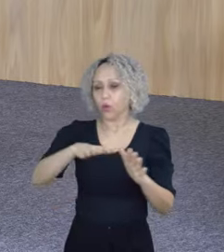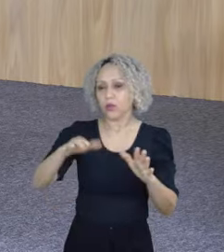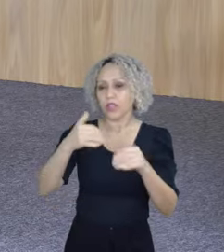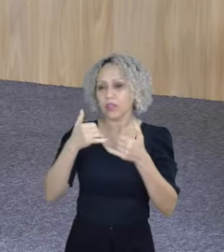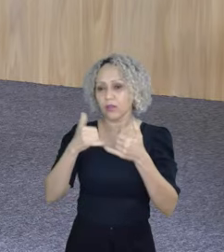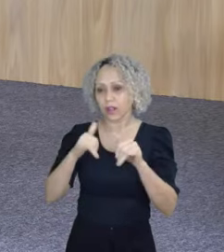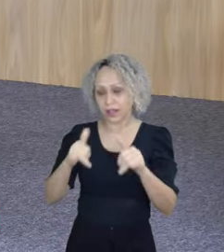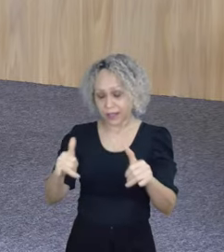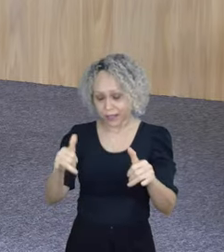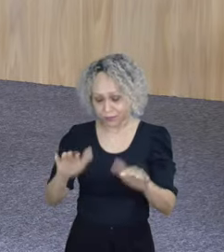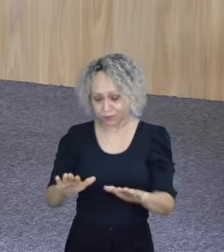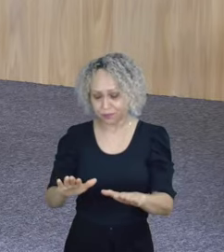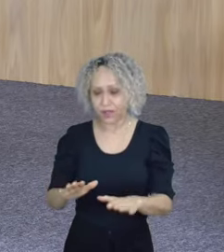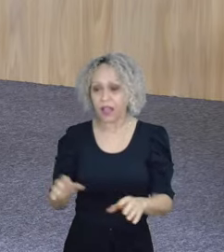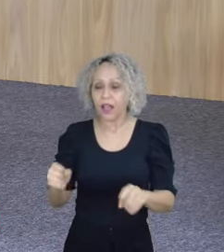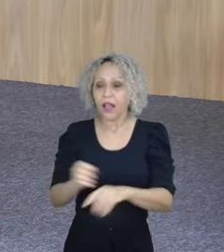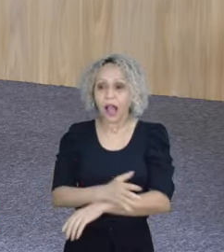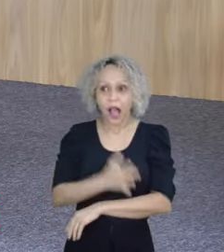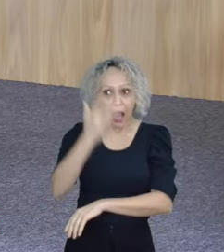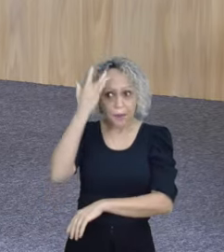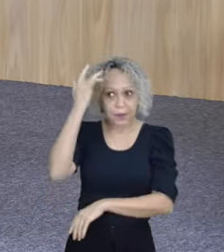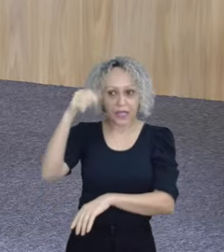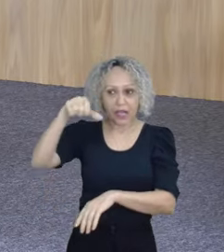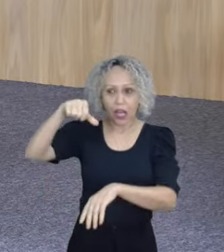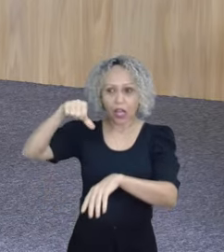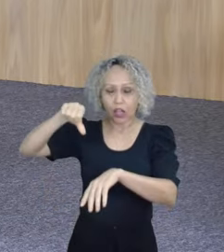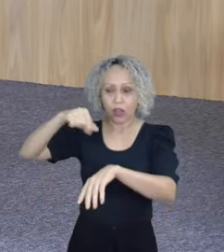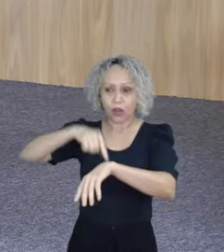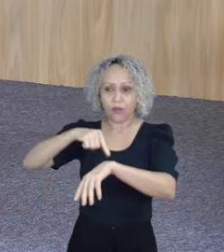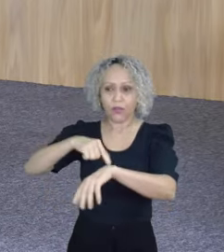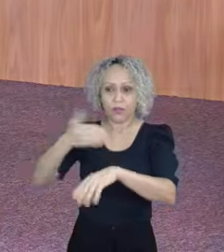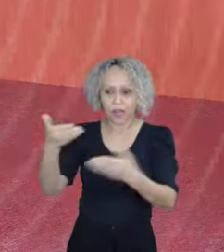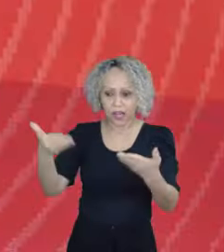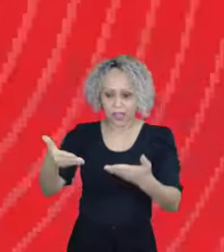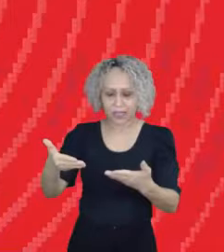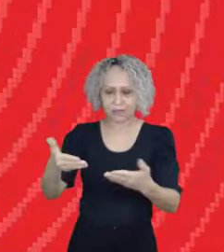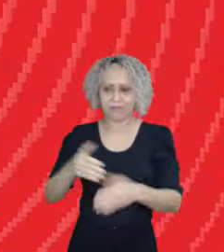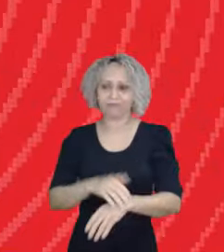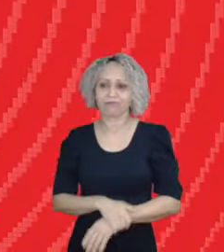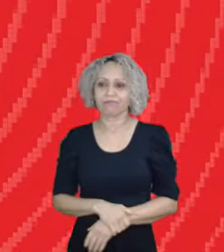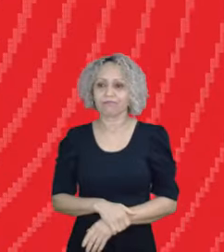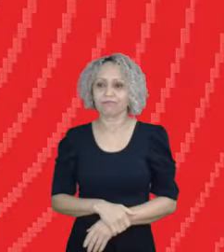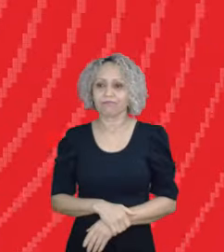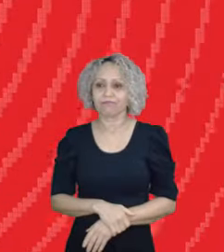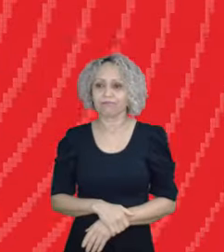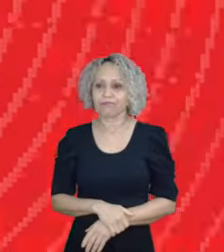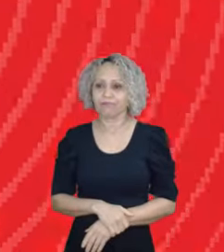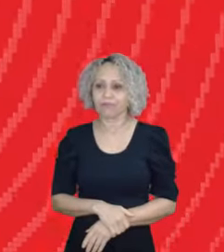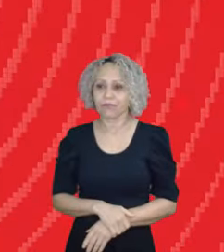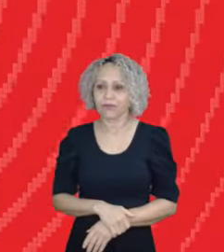convido para voltar amanhã às 9h aqui para o Jornal PT Brasil.